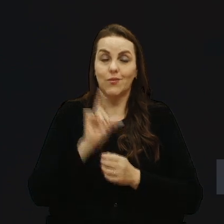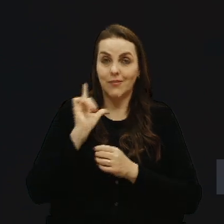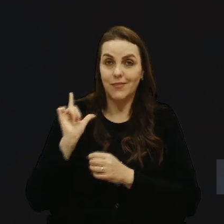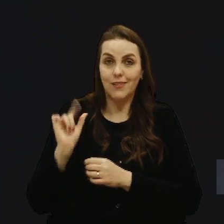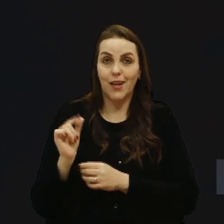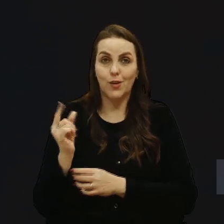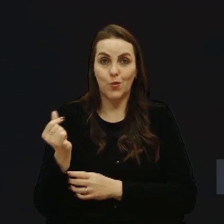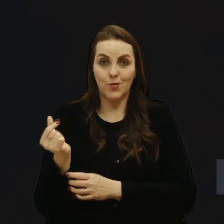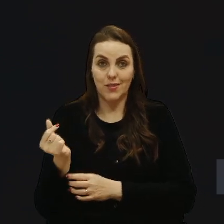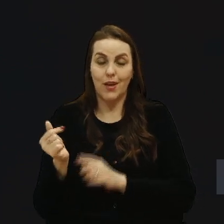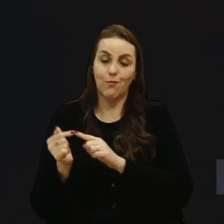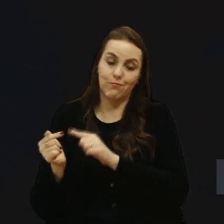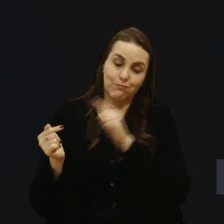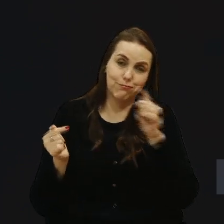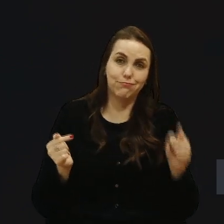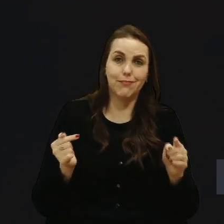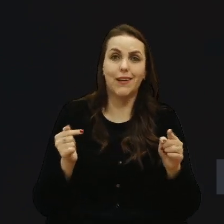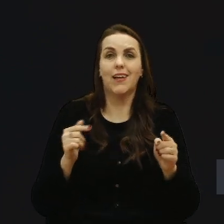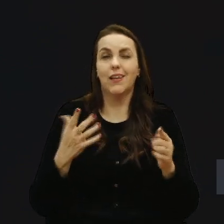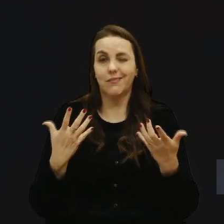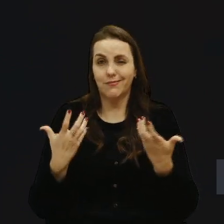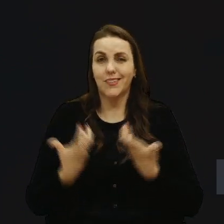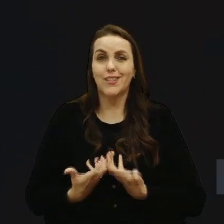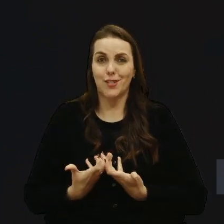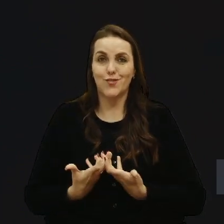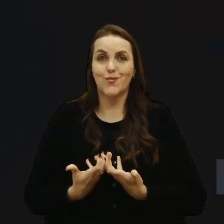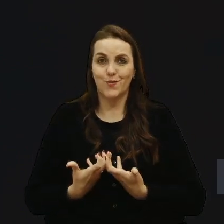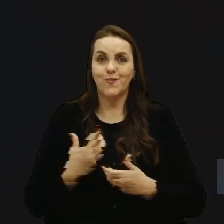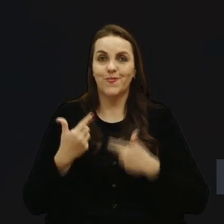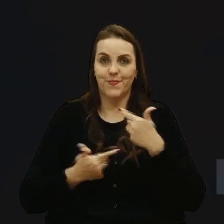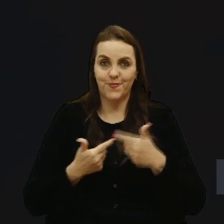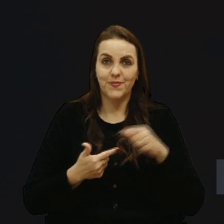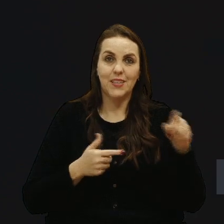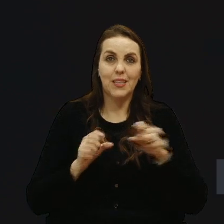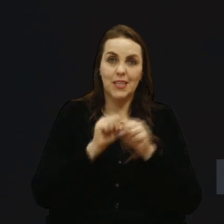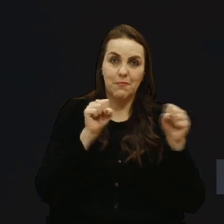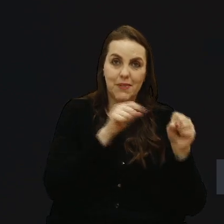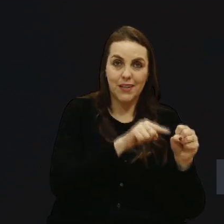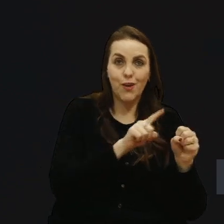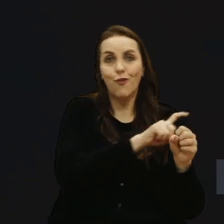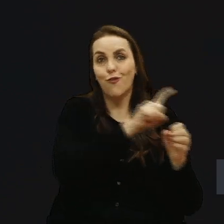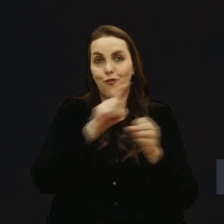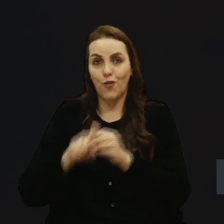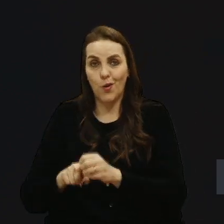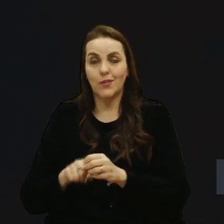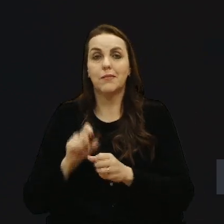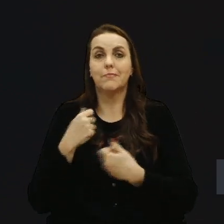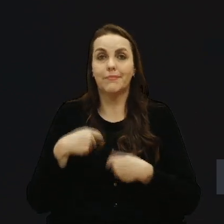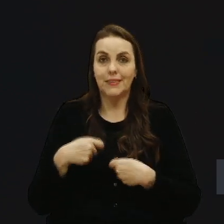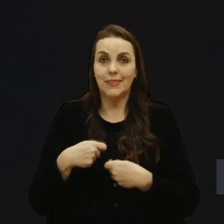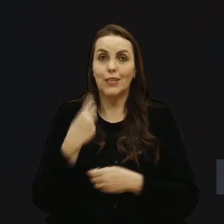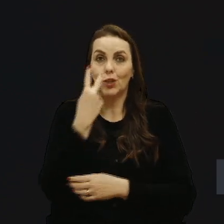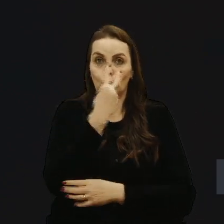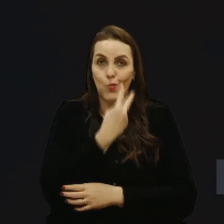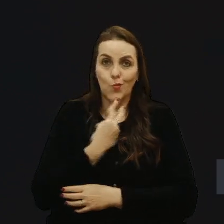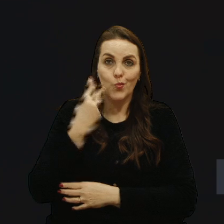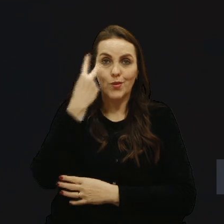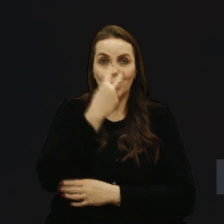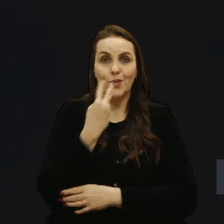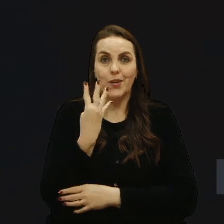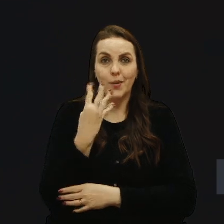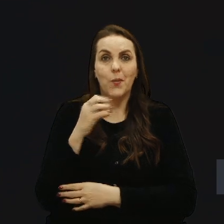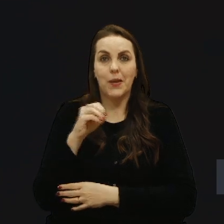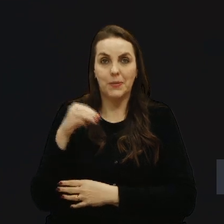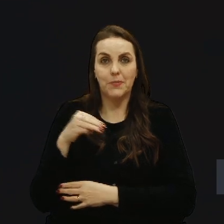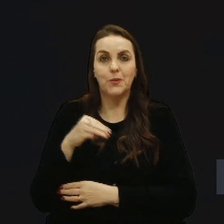Cruzeiro e vem até aqui é um desgaste. Imagina o trabalhador que vem para cá de manhã e volta, vai precisar ficar 2h40 no ônibus. Como é